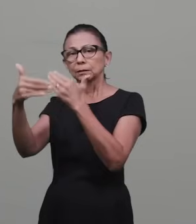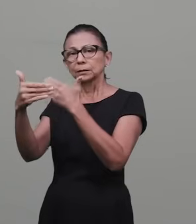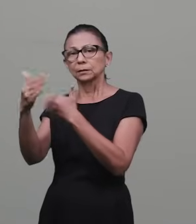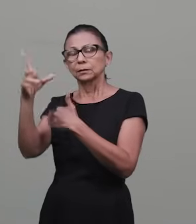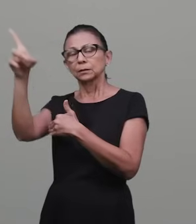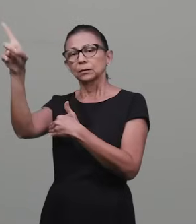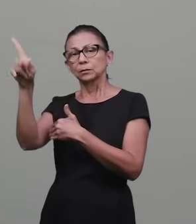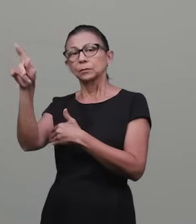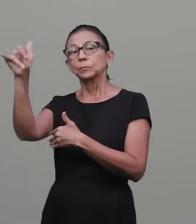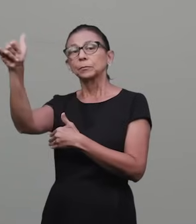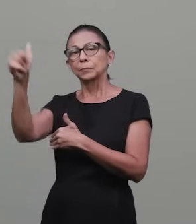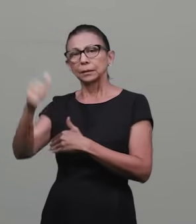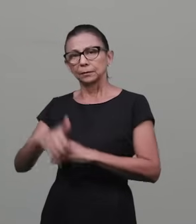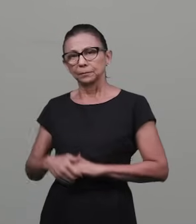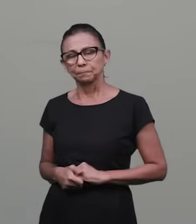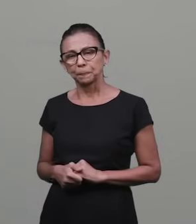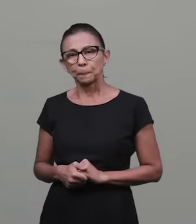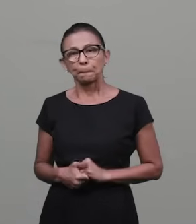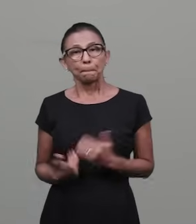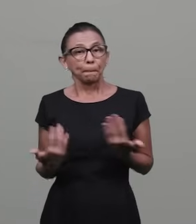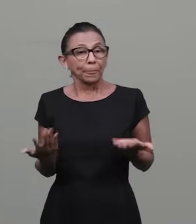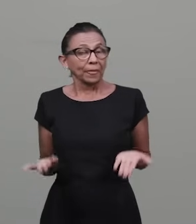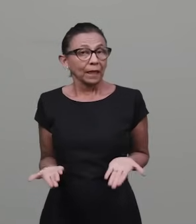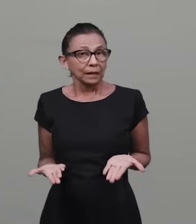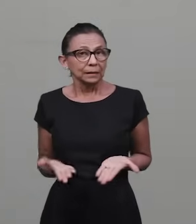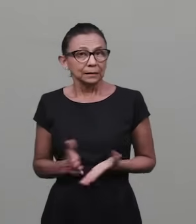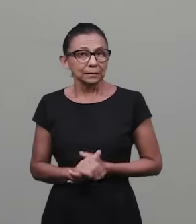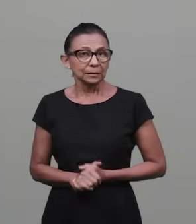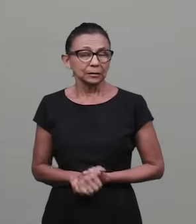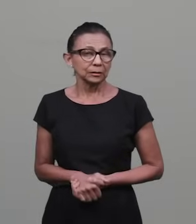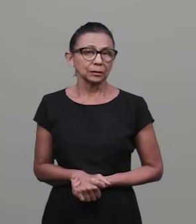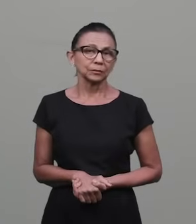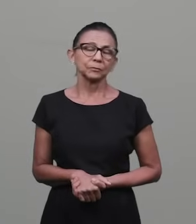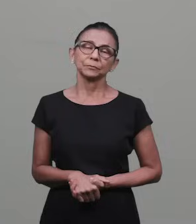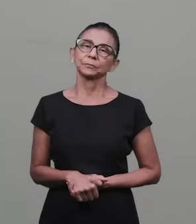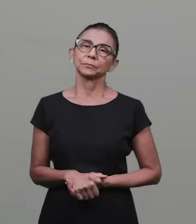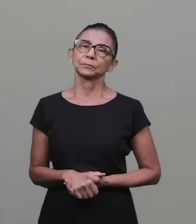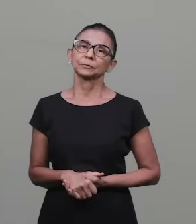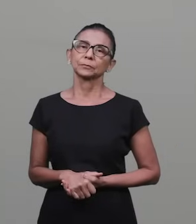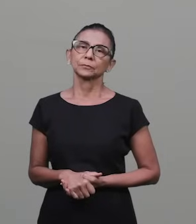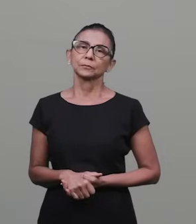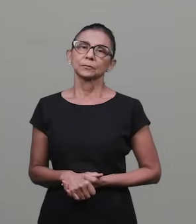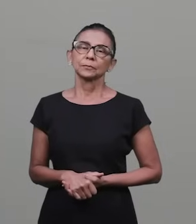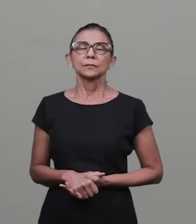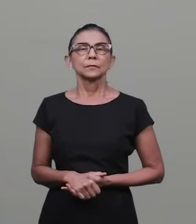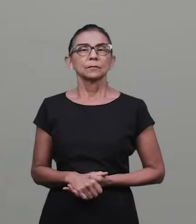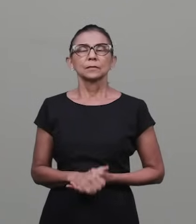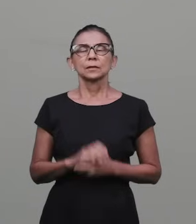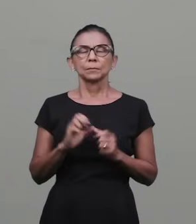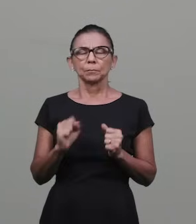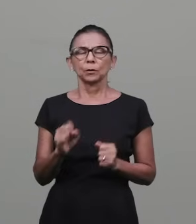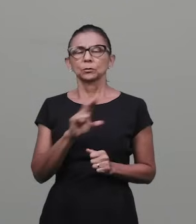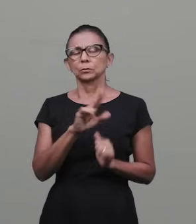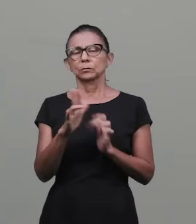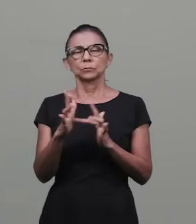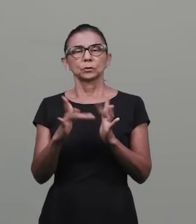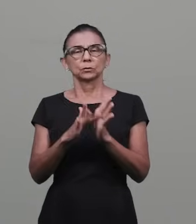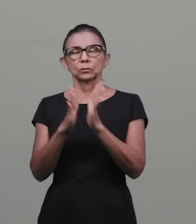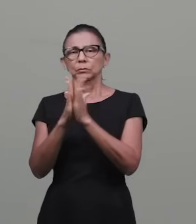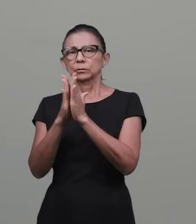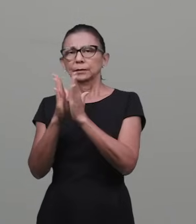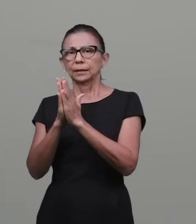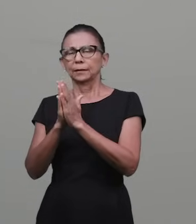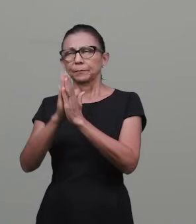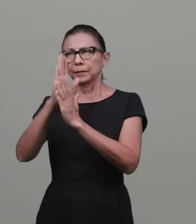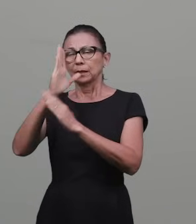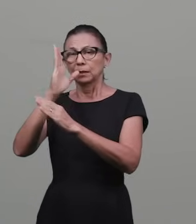de Jesus. Então, esse sacerdote é exatamente isso. Você pode orar direto a Ele, você pode pedir direto a Deus. Então, esse acesso direto